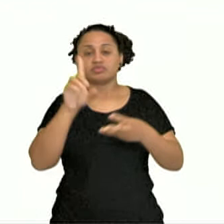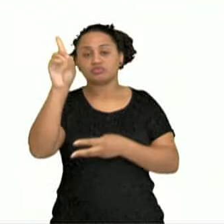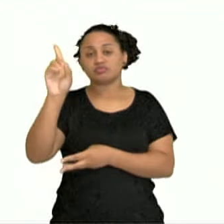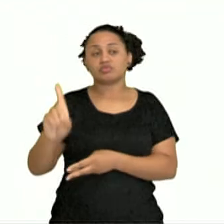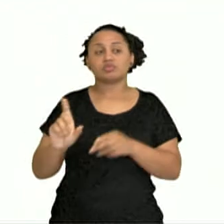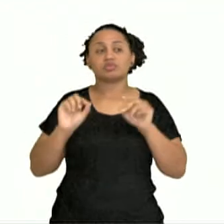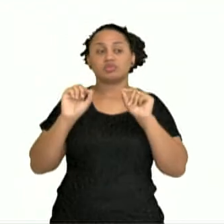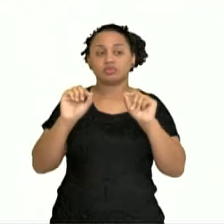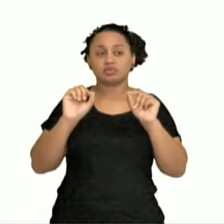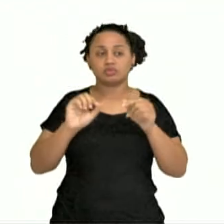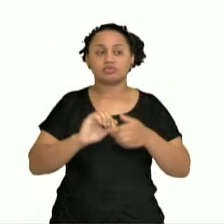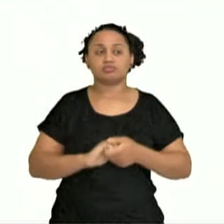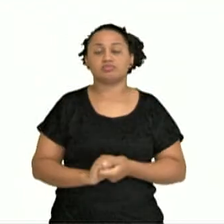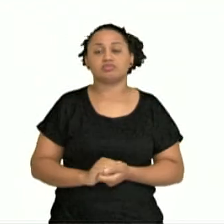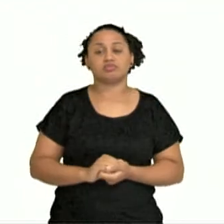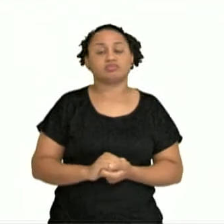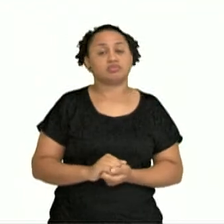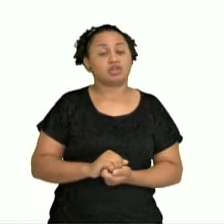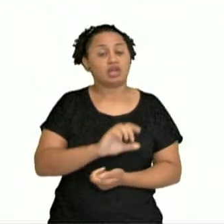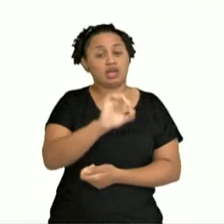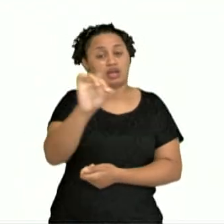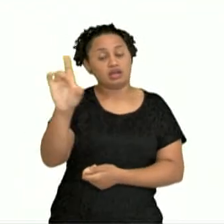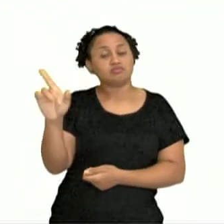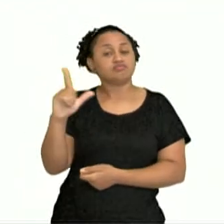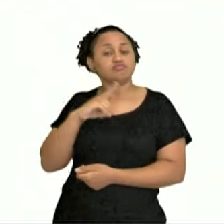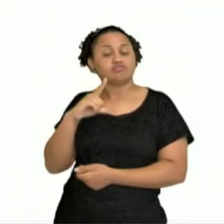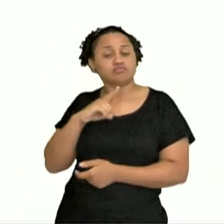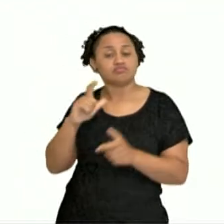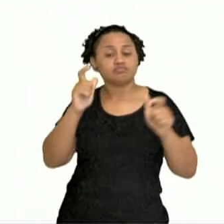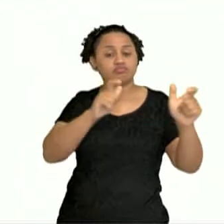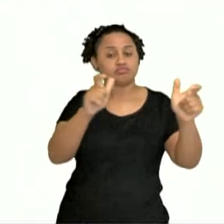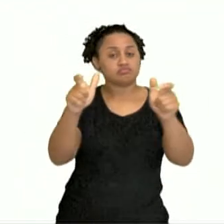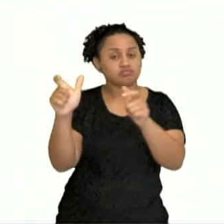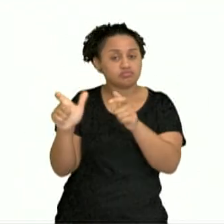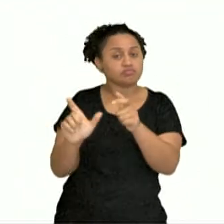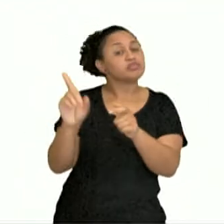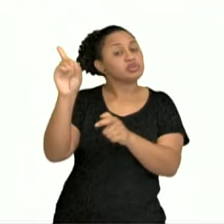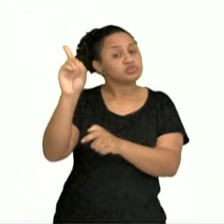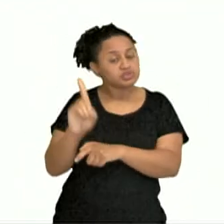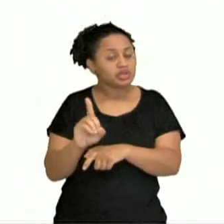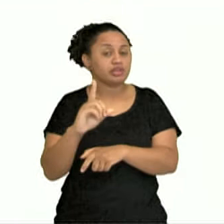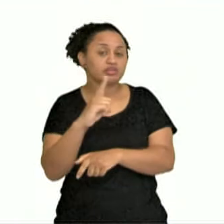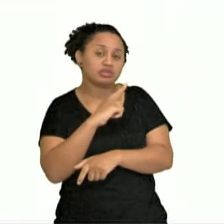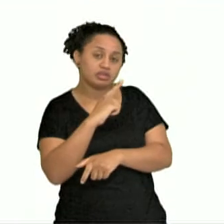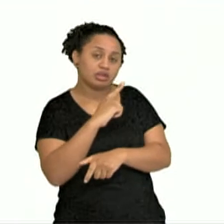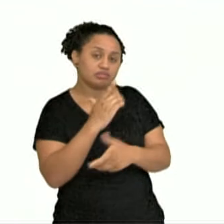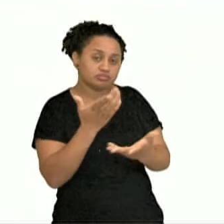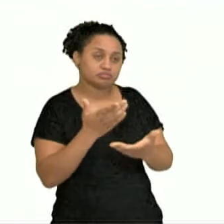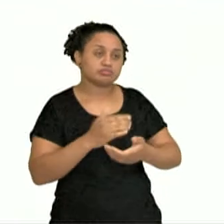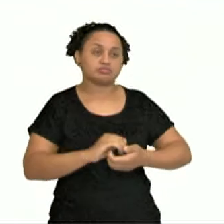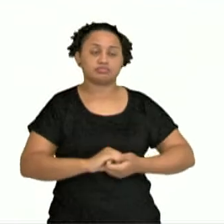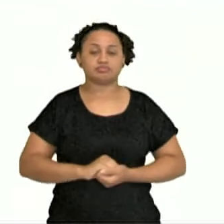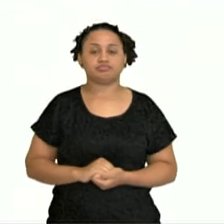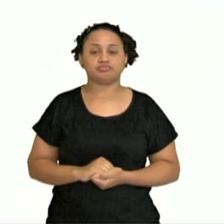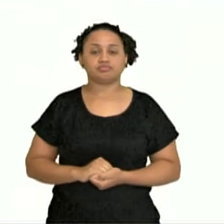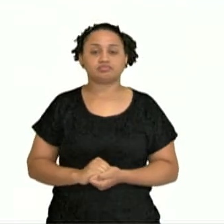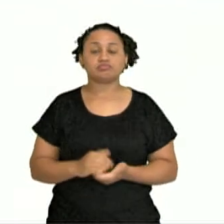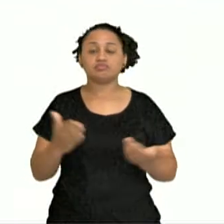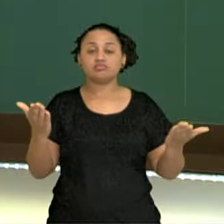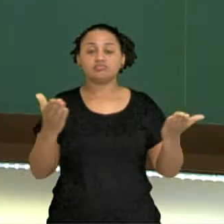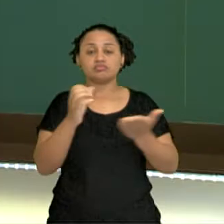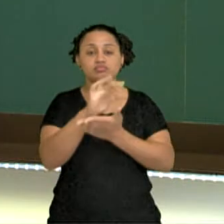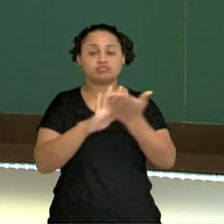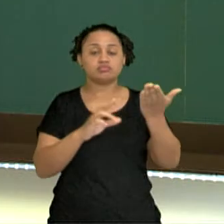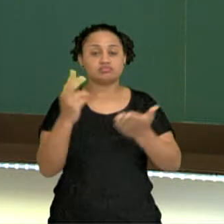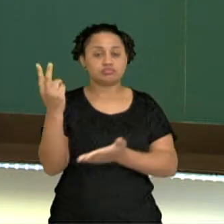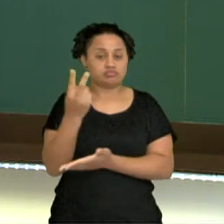cada um lugar, de que tenha cada um lugar. Aí está falando sobre direitos, né? Actividade 2.